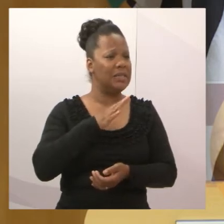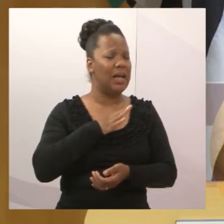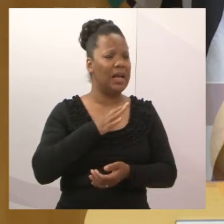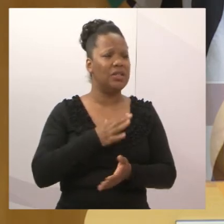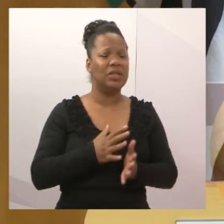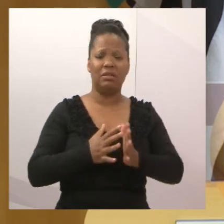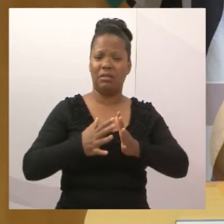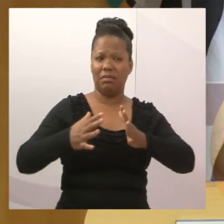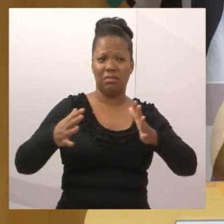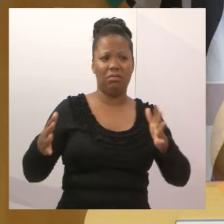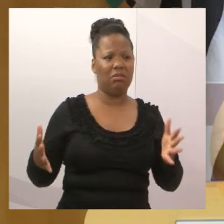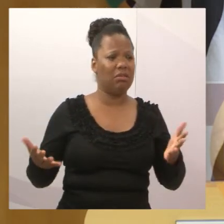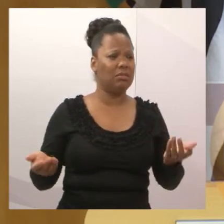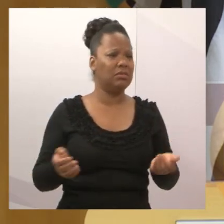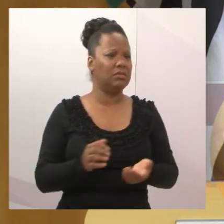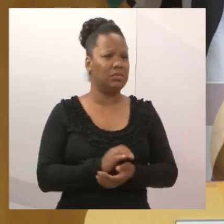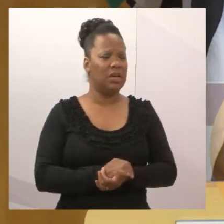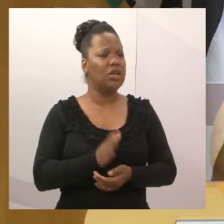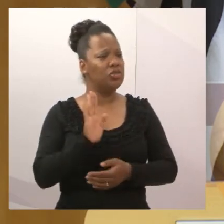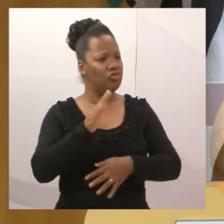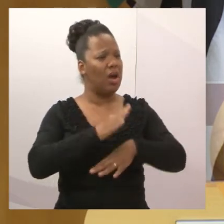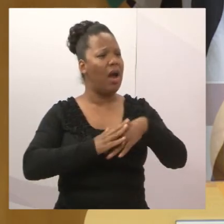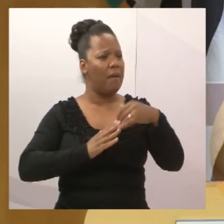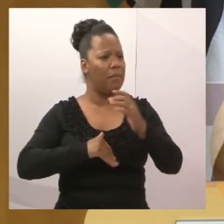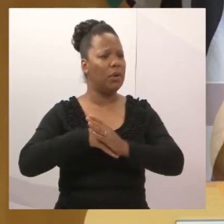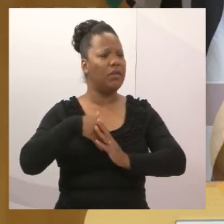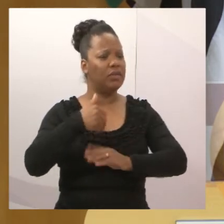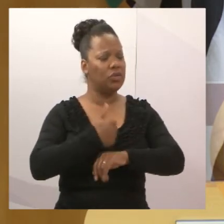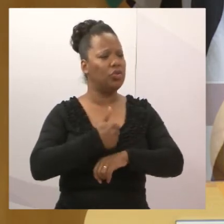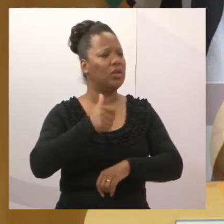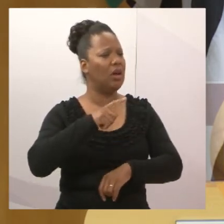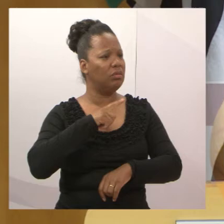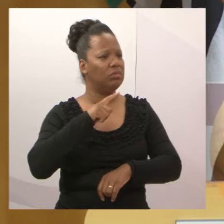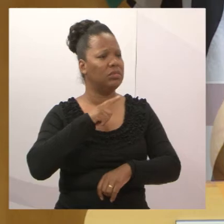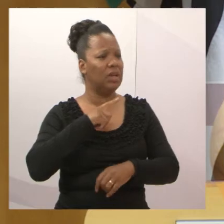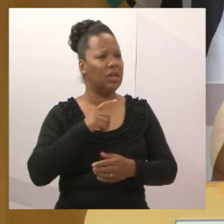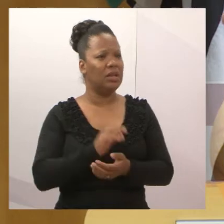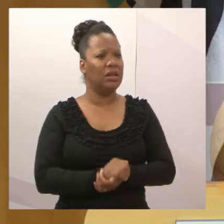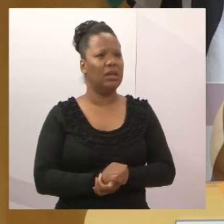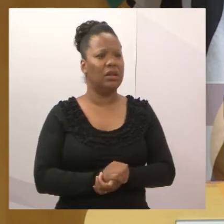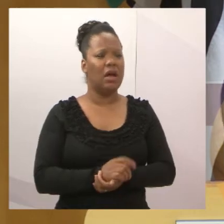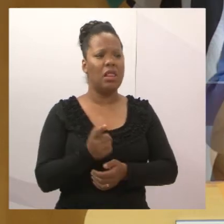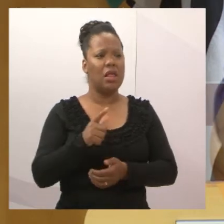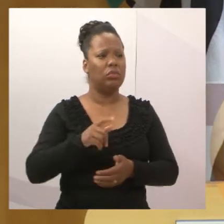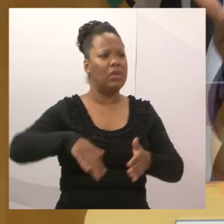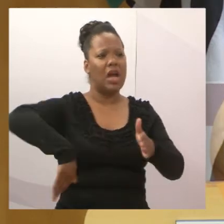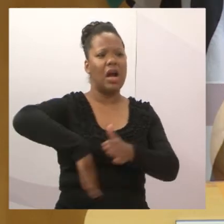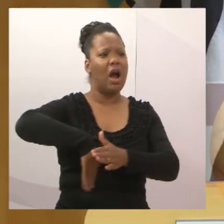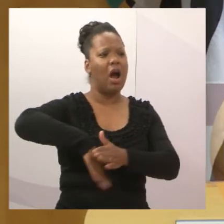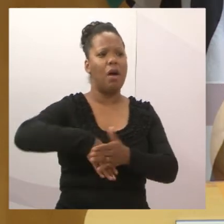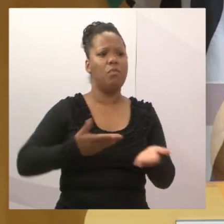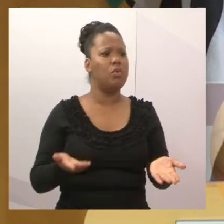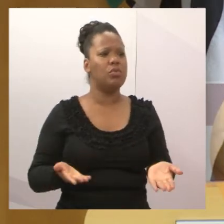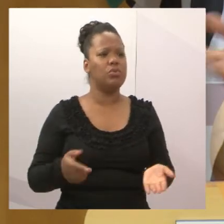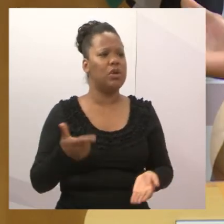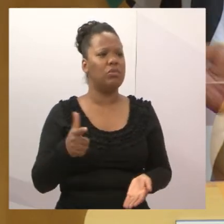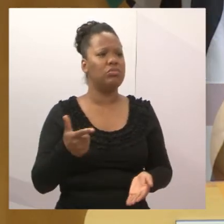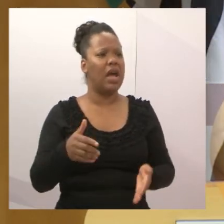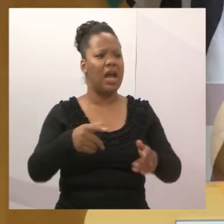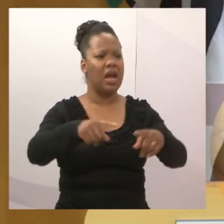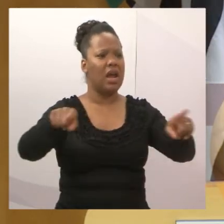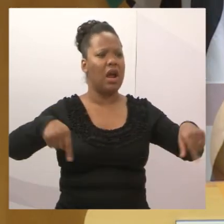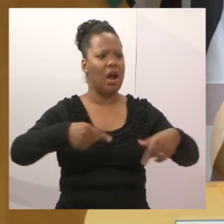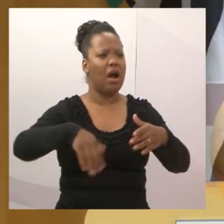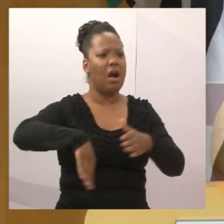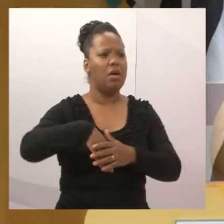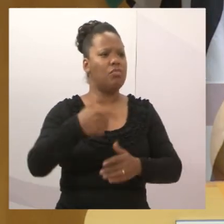com um porte de Jacareí, onde a gente já tem profissional aqui, e hoje aqui não se tem campo para jogar os futebol amador. Essa é a realidade